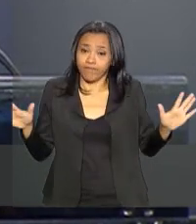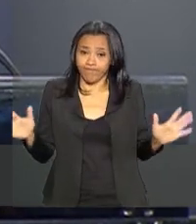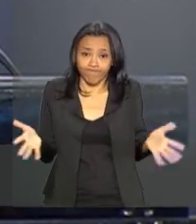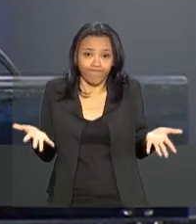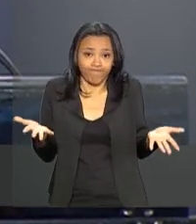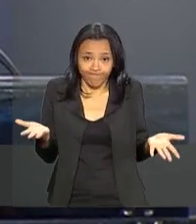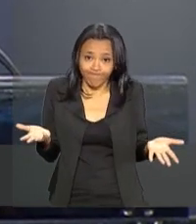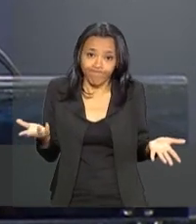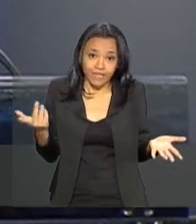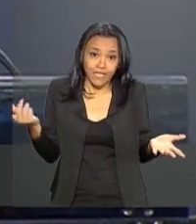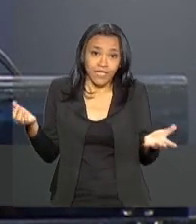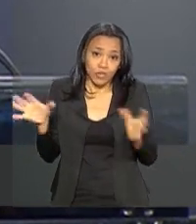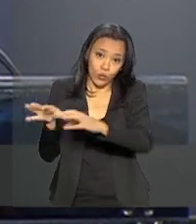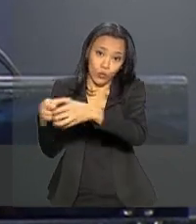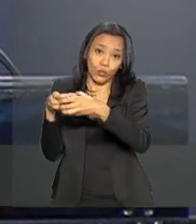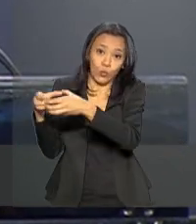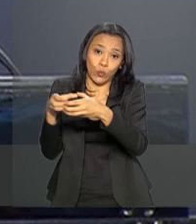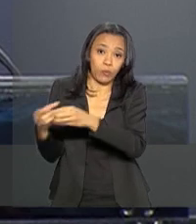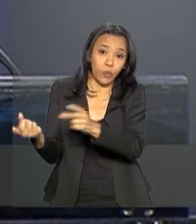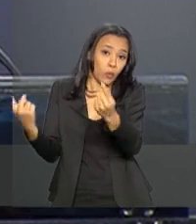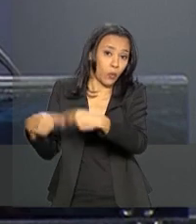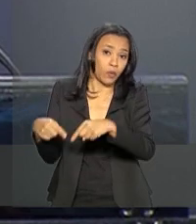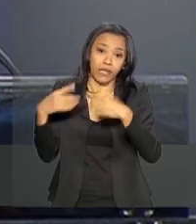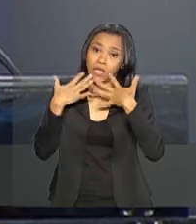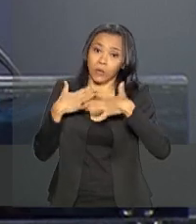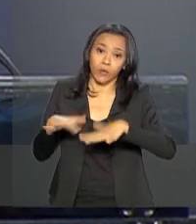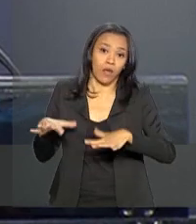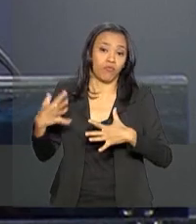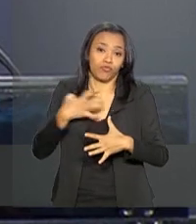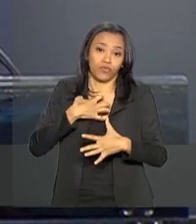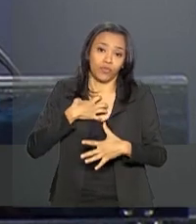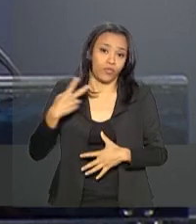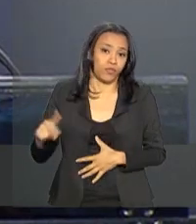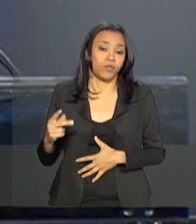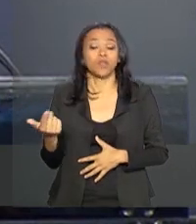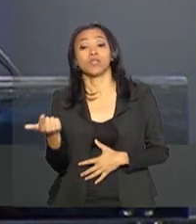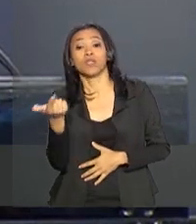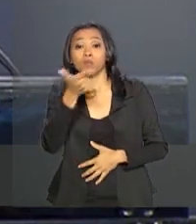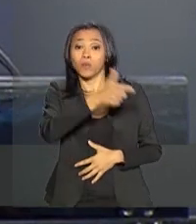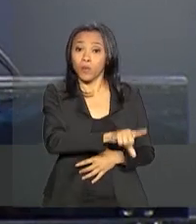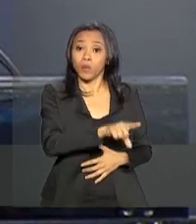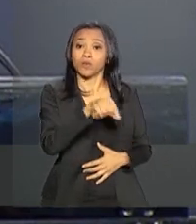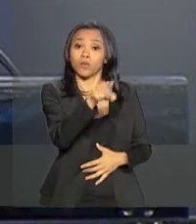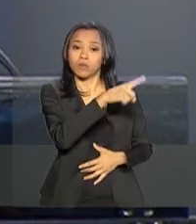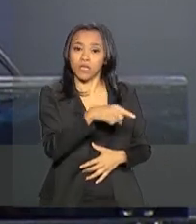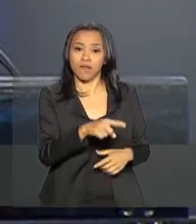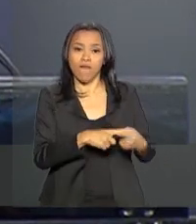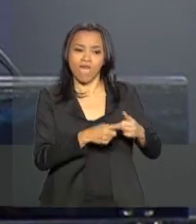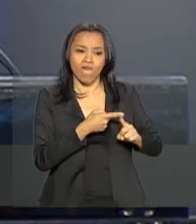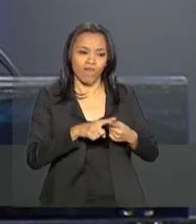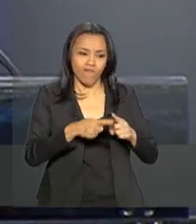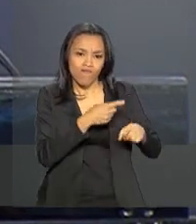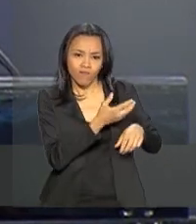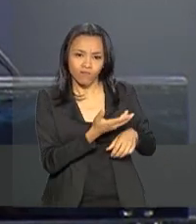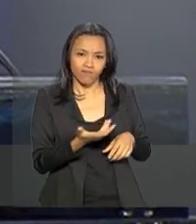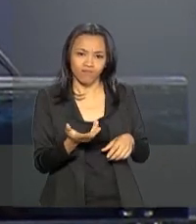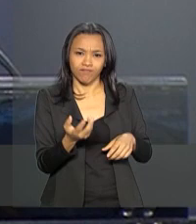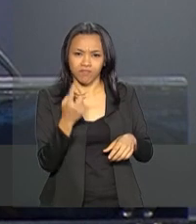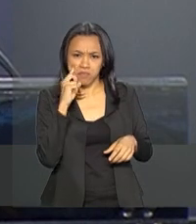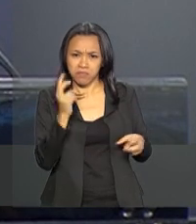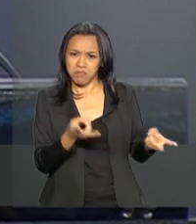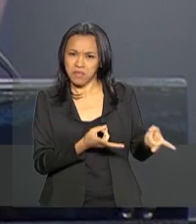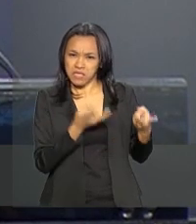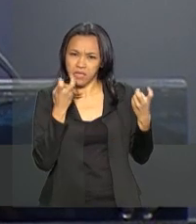dizer assim, oposicionista, que é natural e compreensível. De outro lado, as tramas mais variadas que se